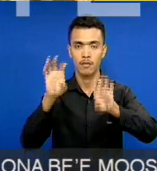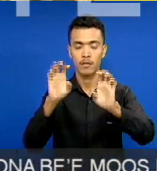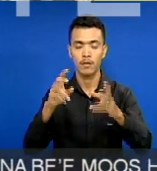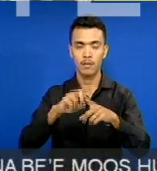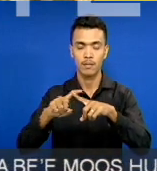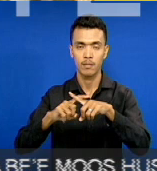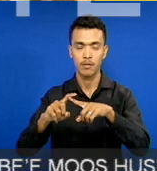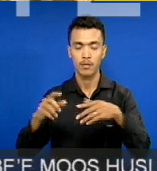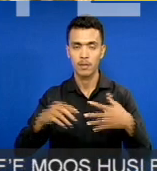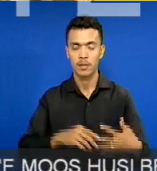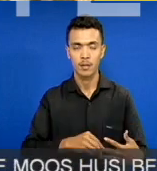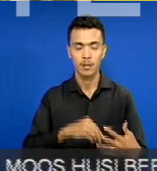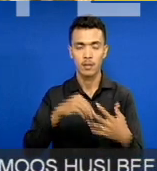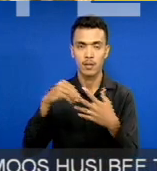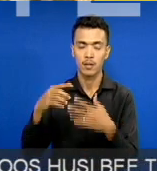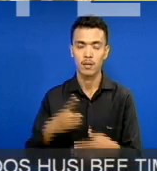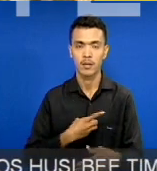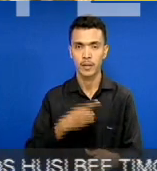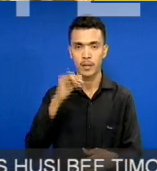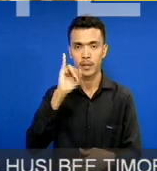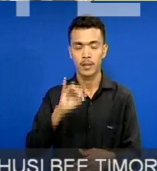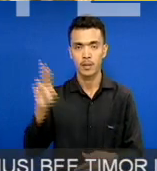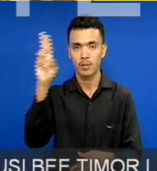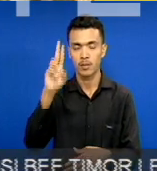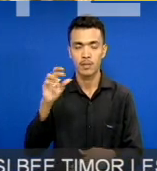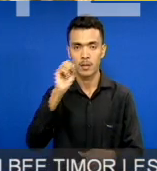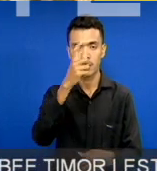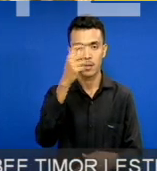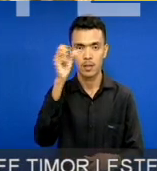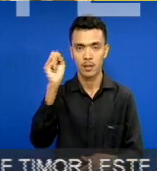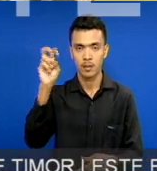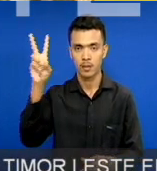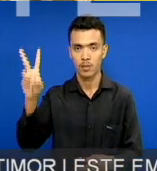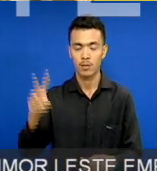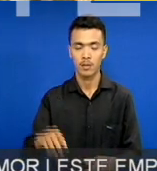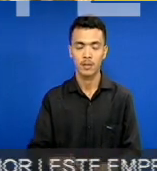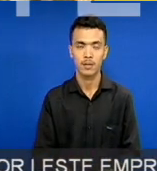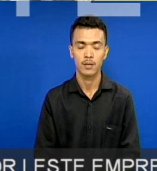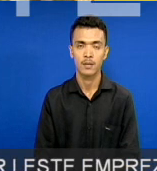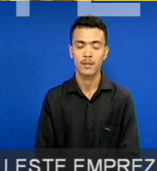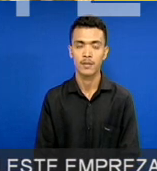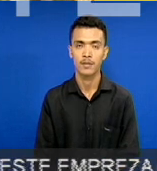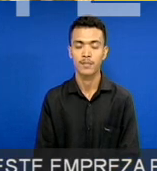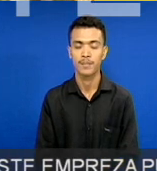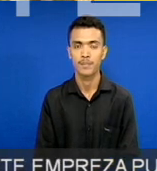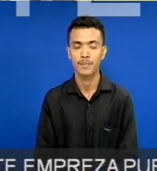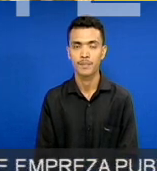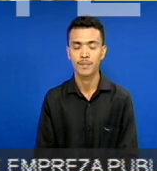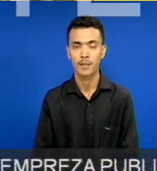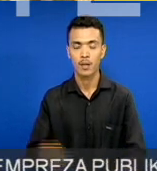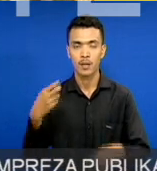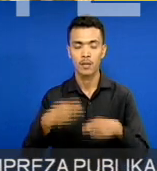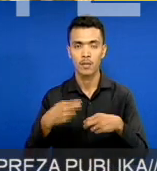liu liu iya dili ane uzana ba este es luis abar iya fallan su rumah ne ba ida